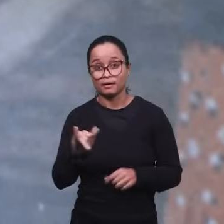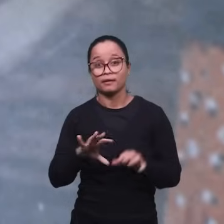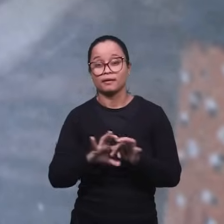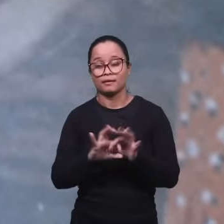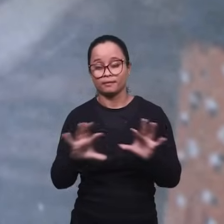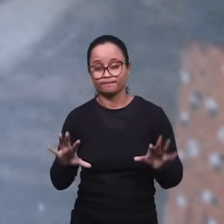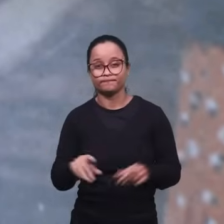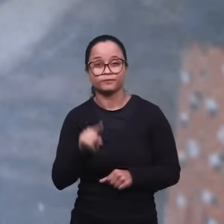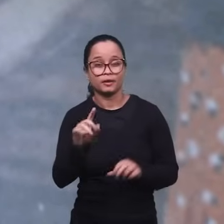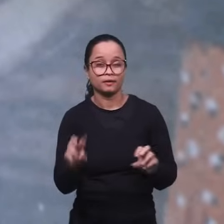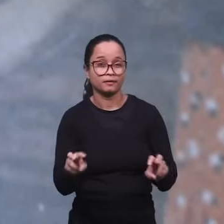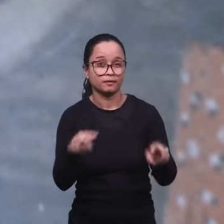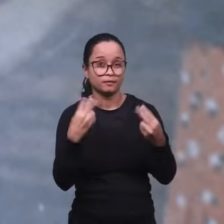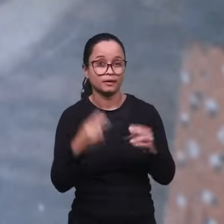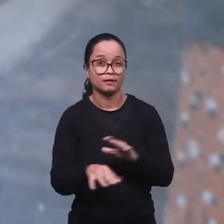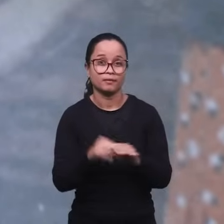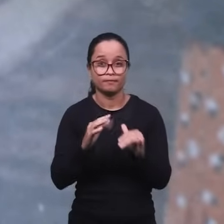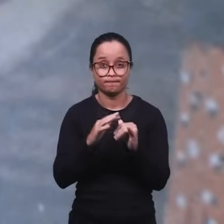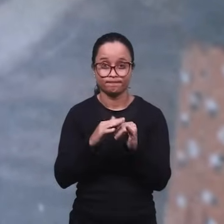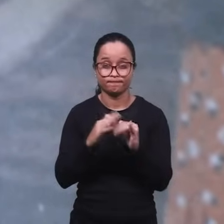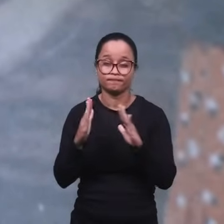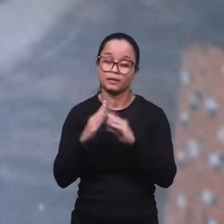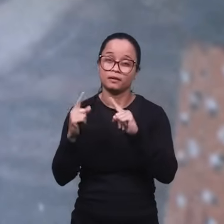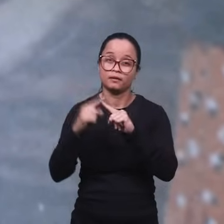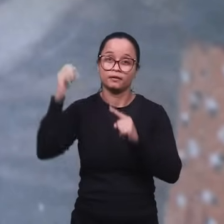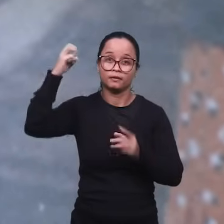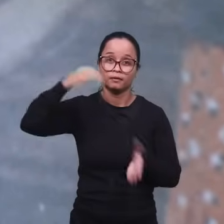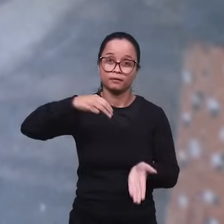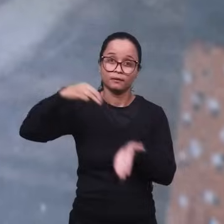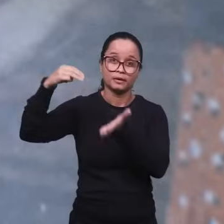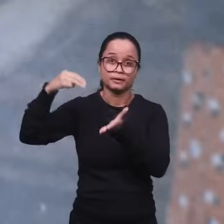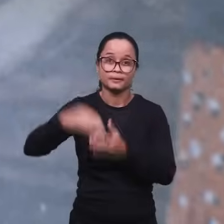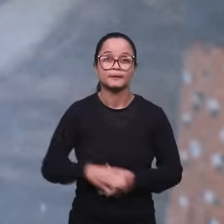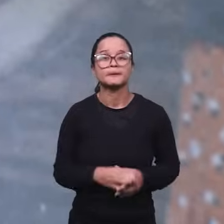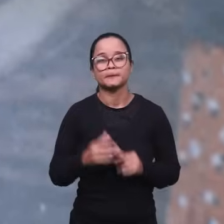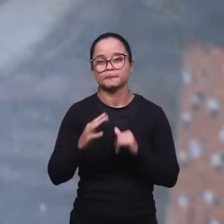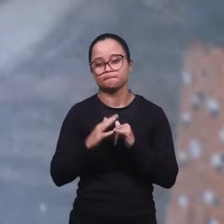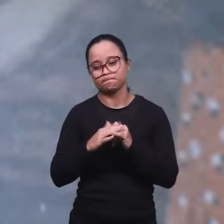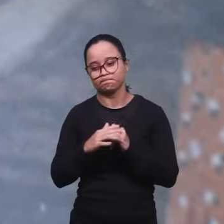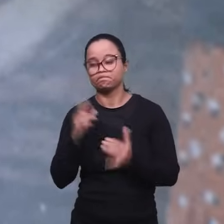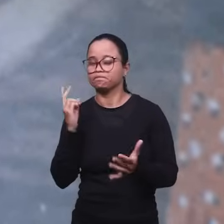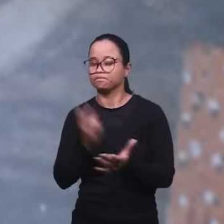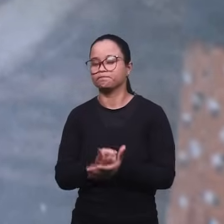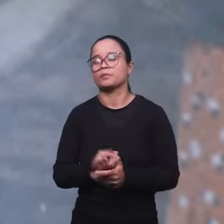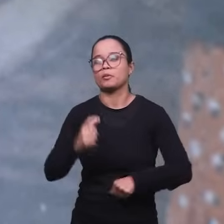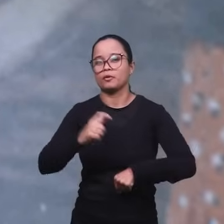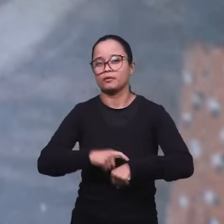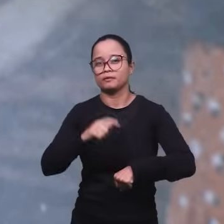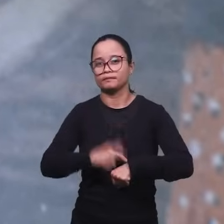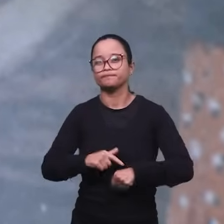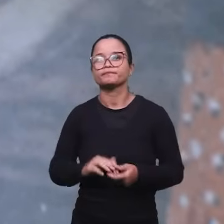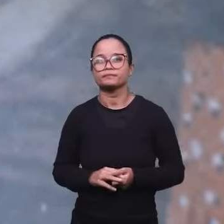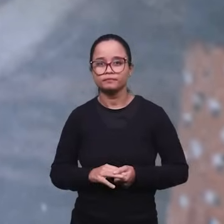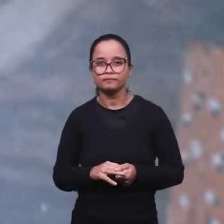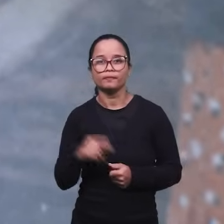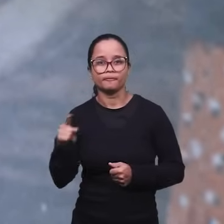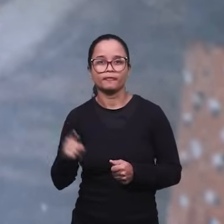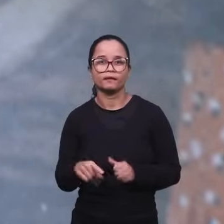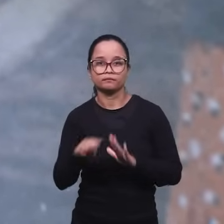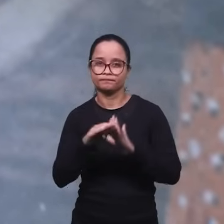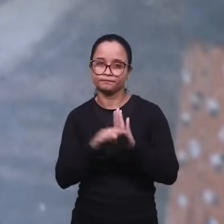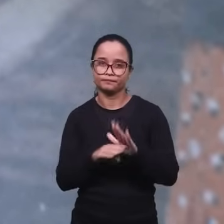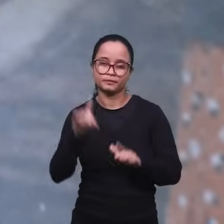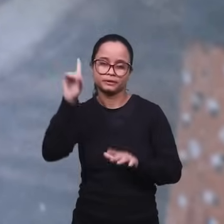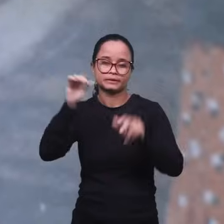nos assiste pelo canal da Igreja Cristã Maranata no YouTube, sempre no mesmo horário a gente entra com